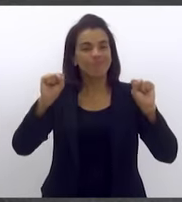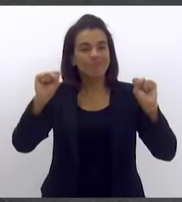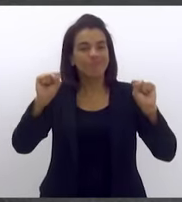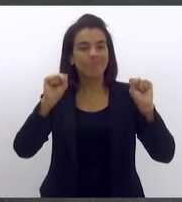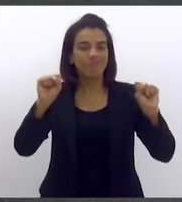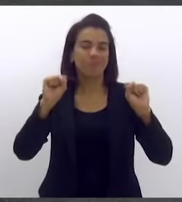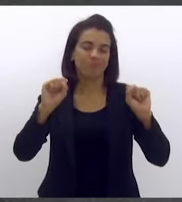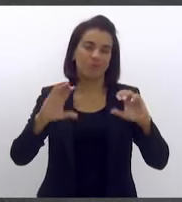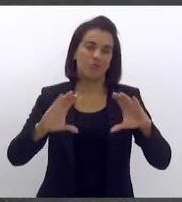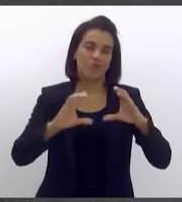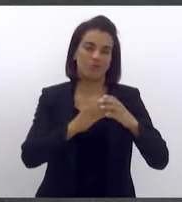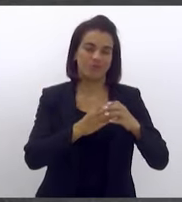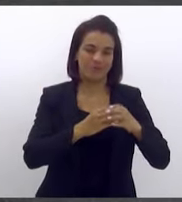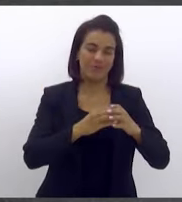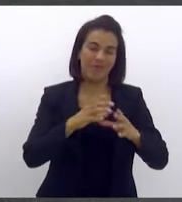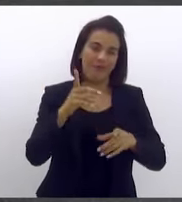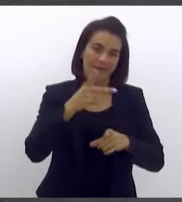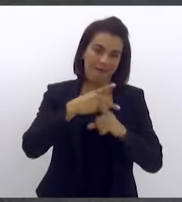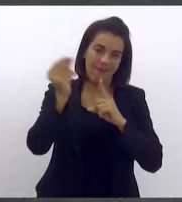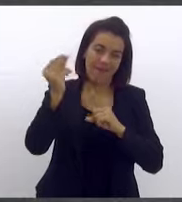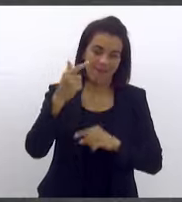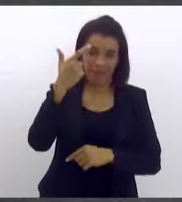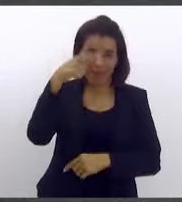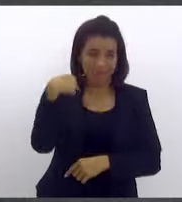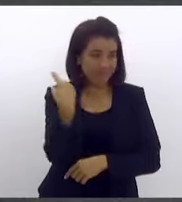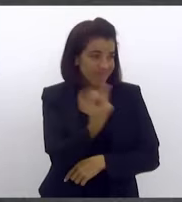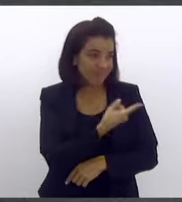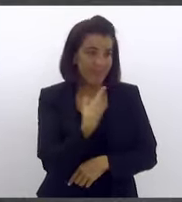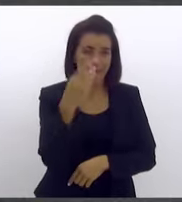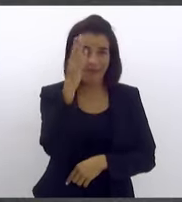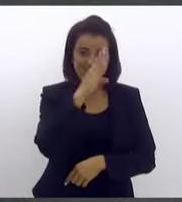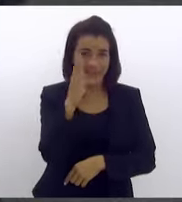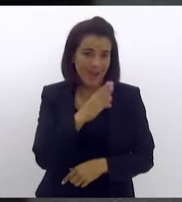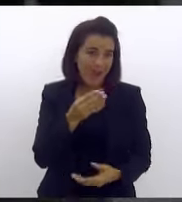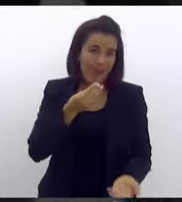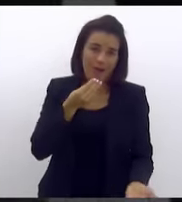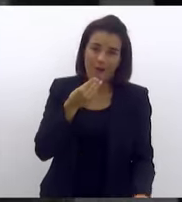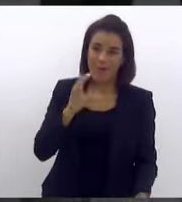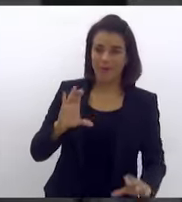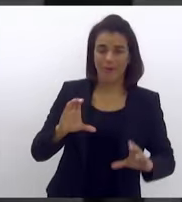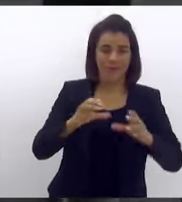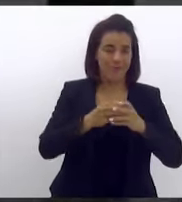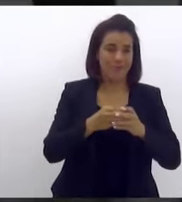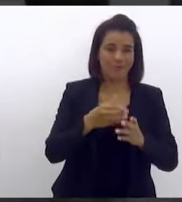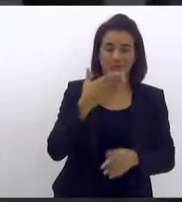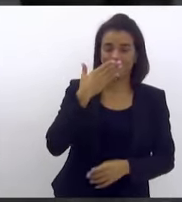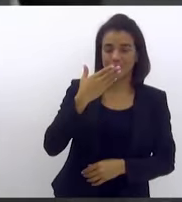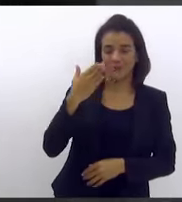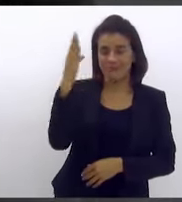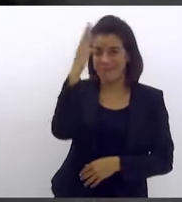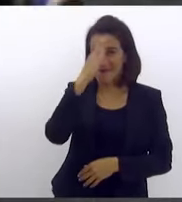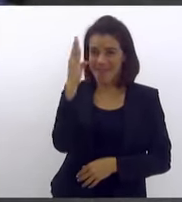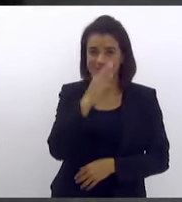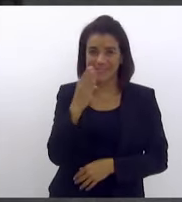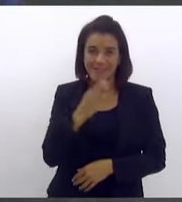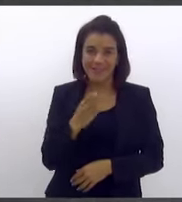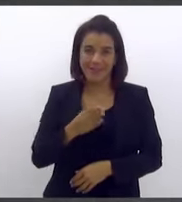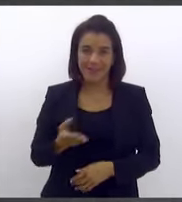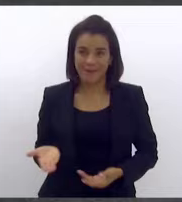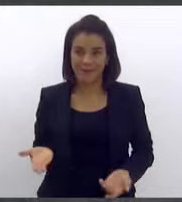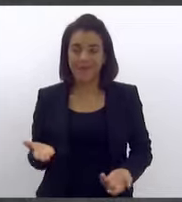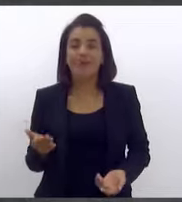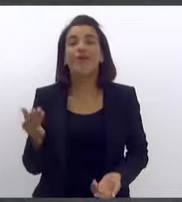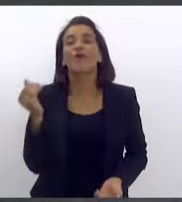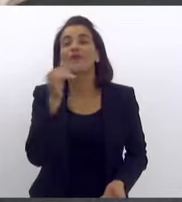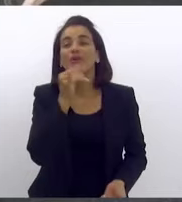porque todos nós somos brasileiros, né? E a gente queria mesmo é que um time brasileiro ganhasse essa taça. Foi o Fluminense fazer o